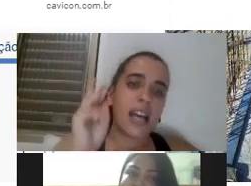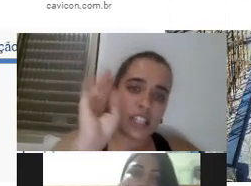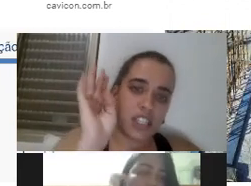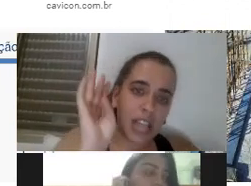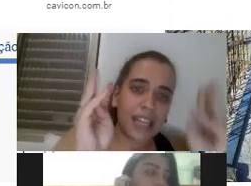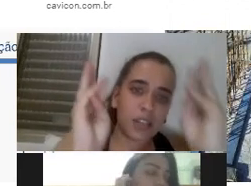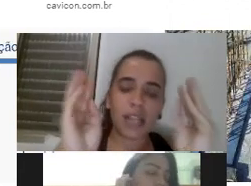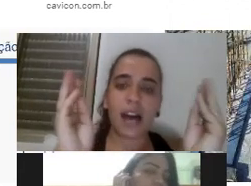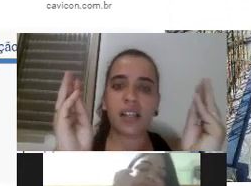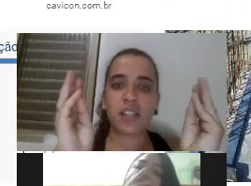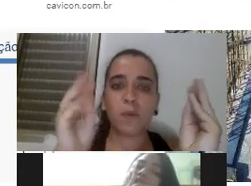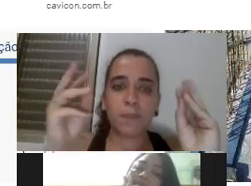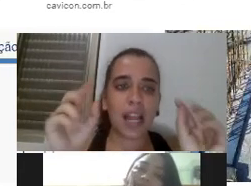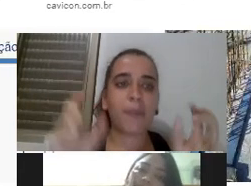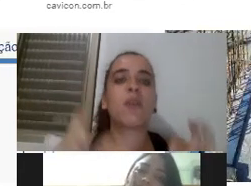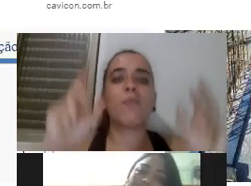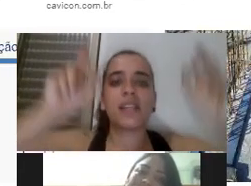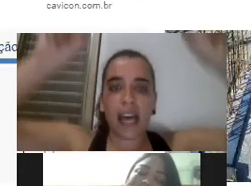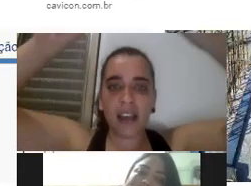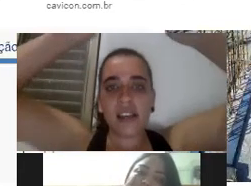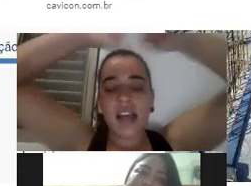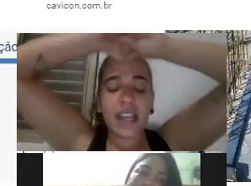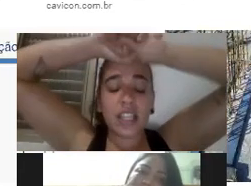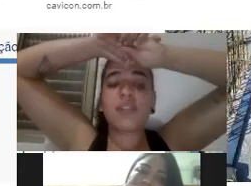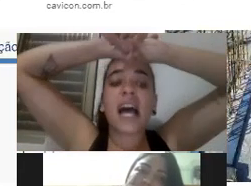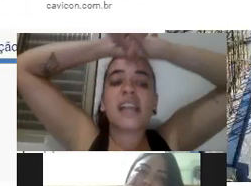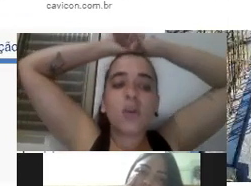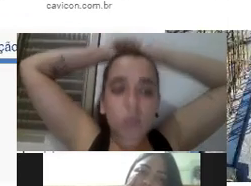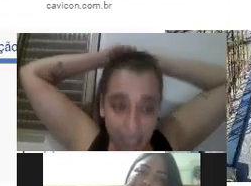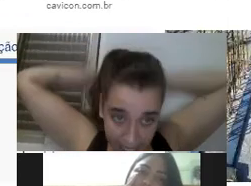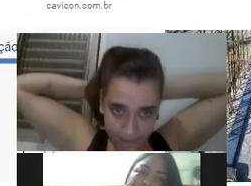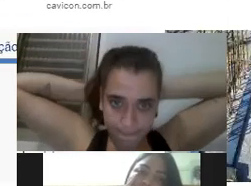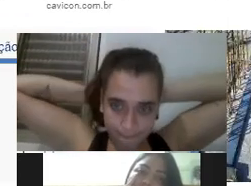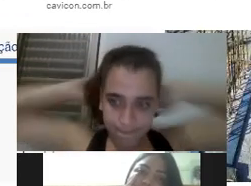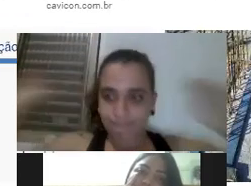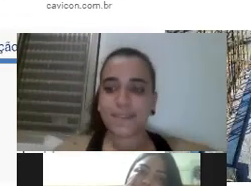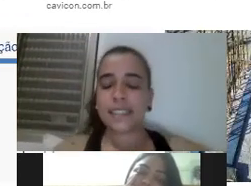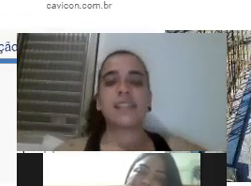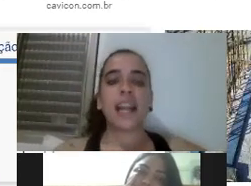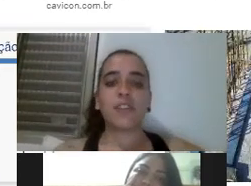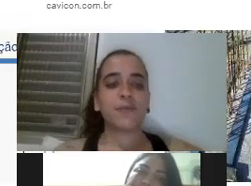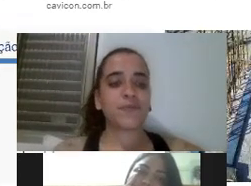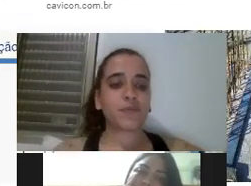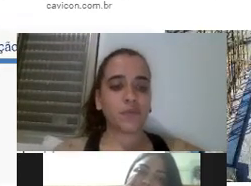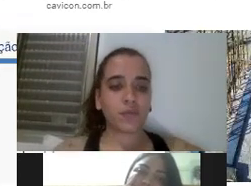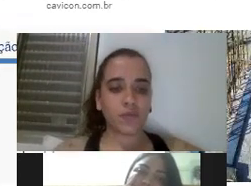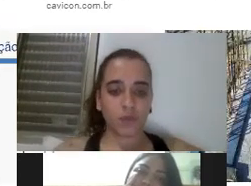blocos, a gente já deixa os arranques do pilar para começar a edificação dali.